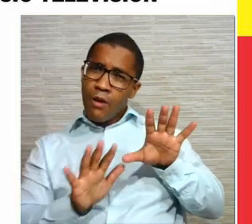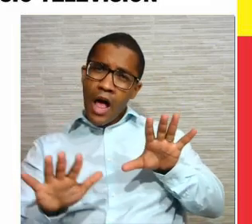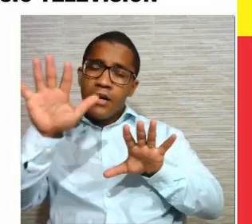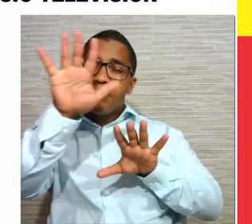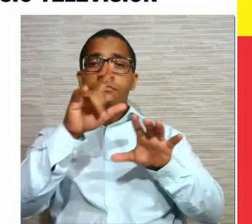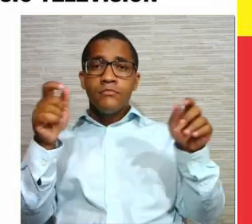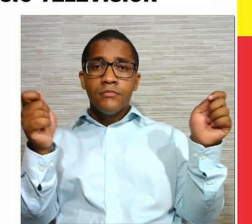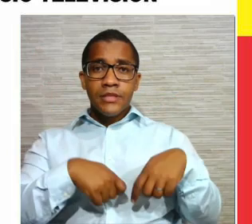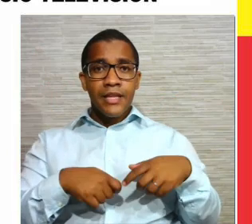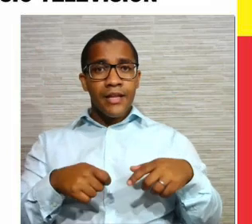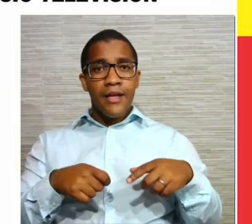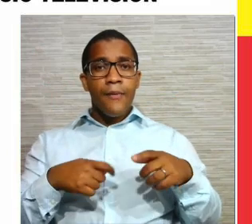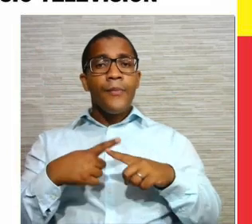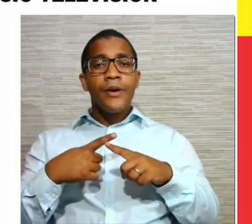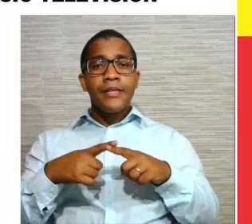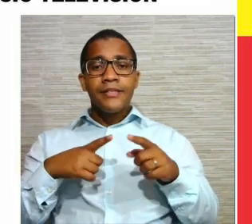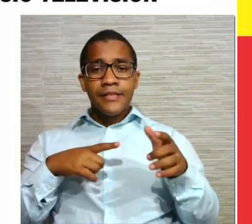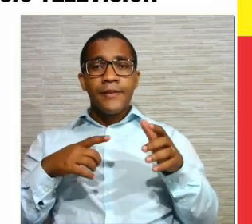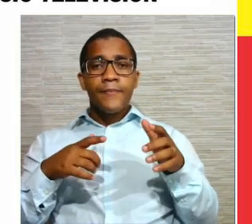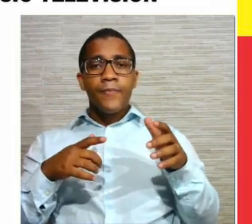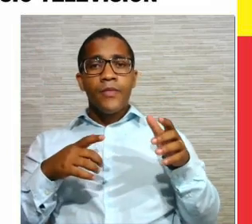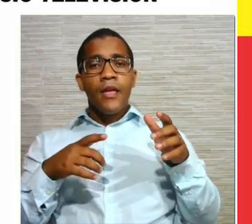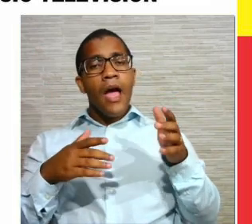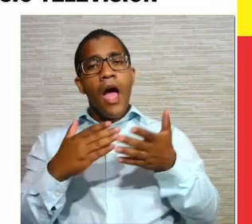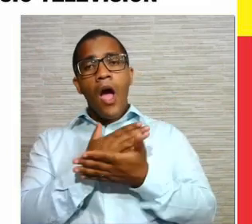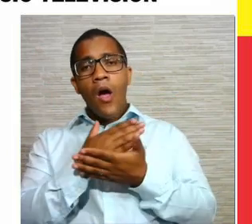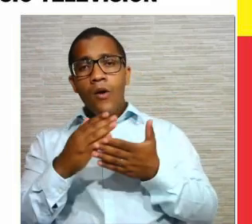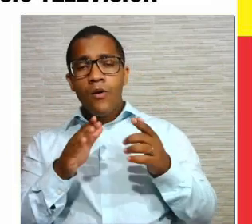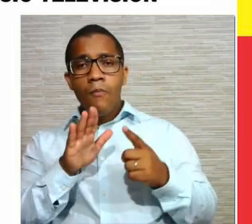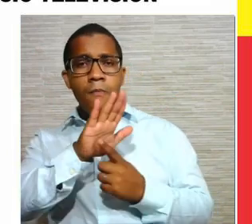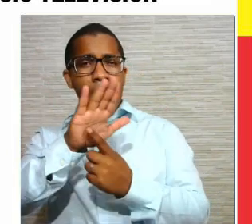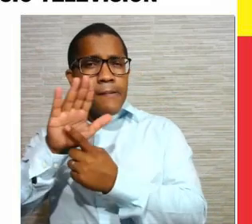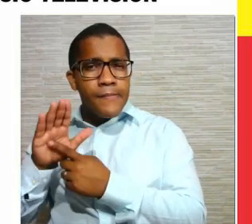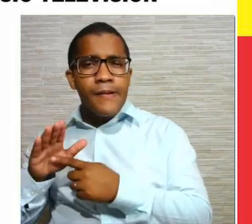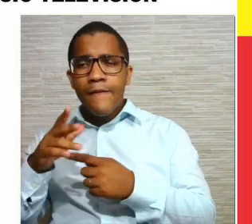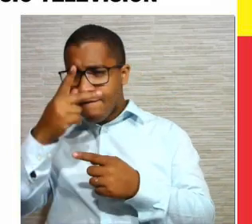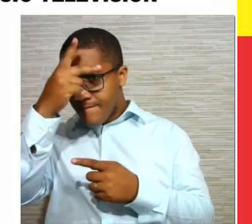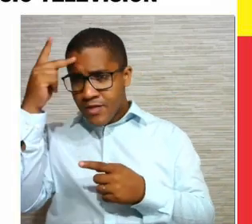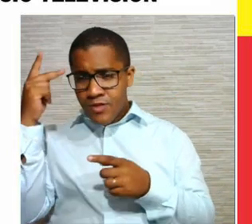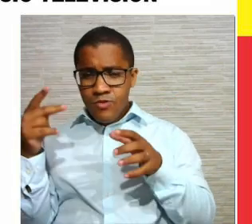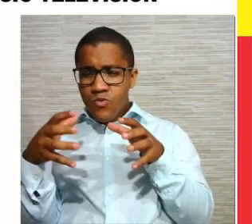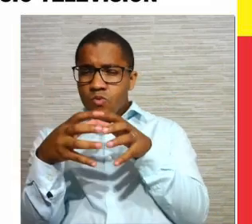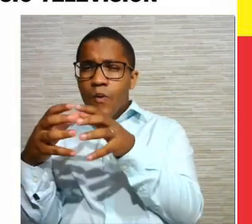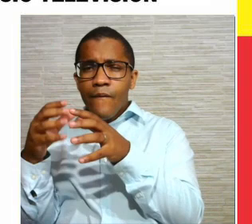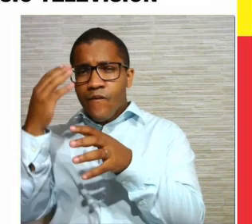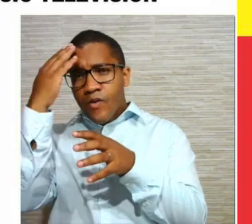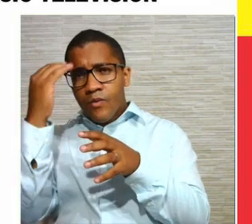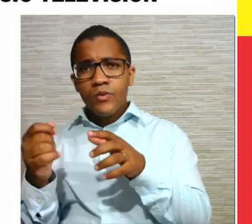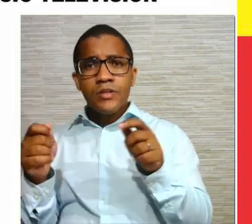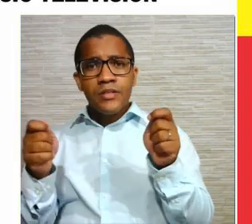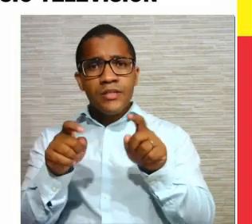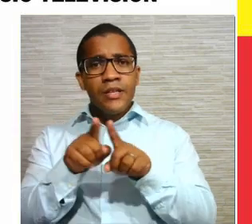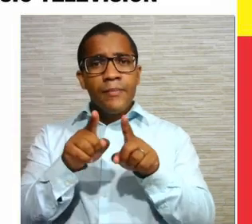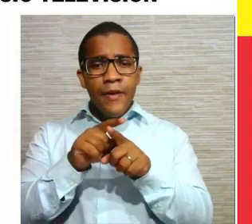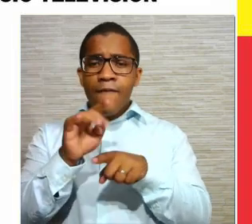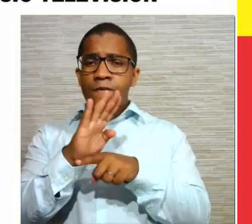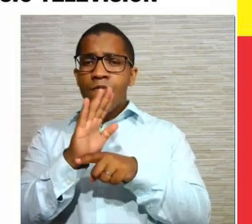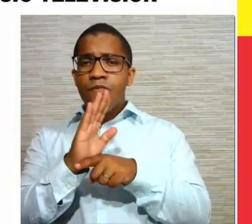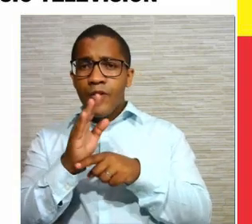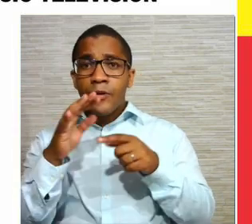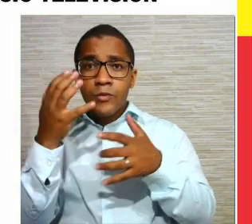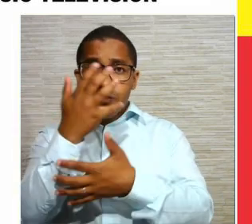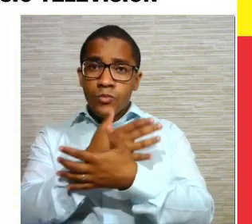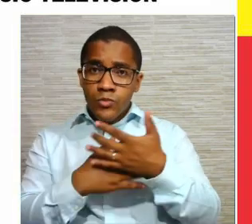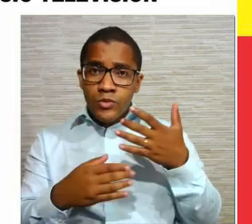vários programas da MTV, né, que até estimulavam e lançavam vários artistas. Então, muitos clipes surgiram nessa época,